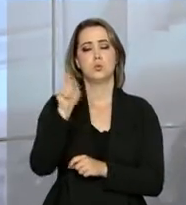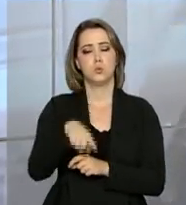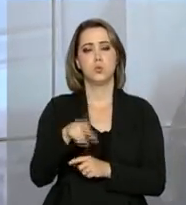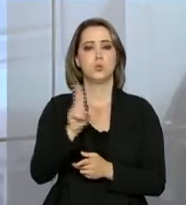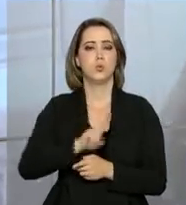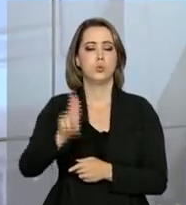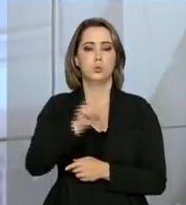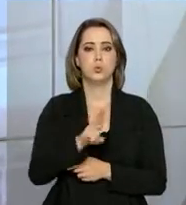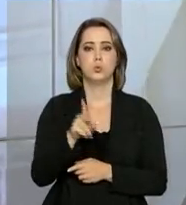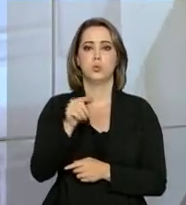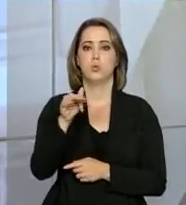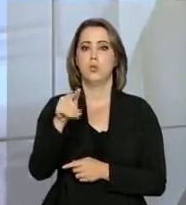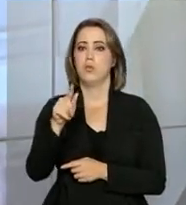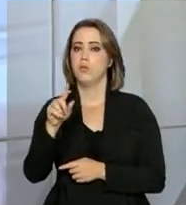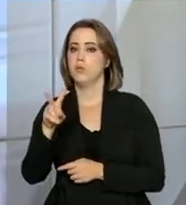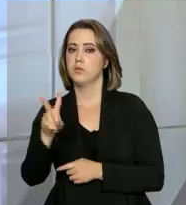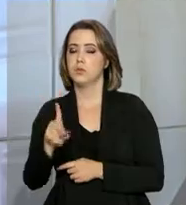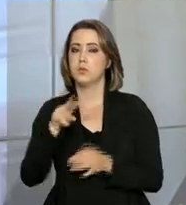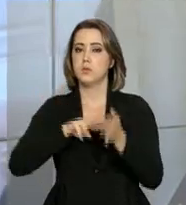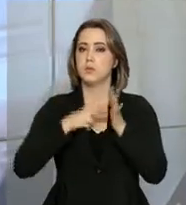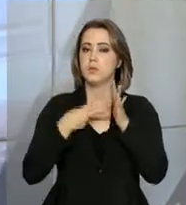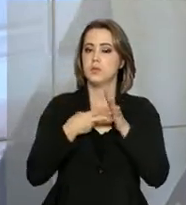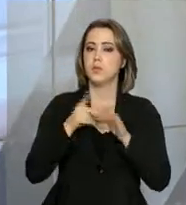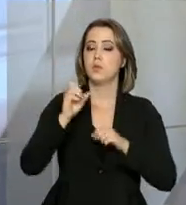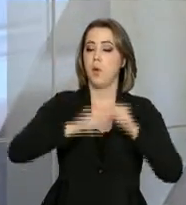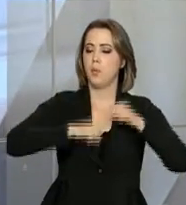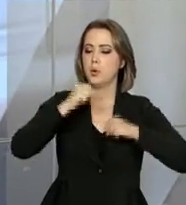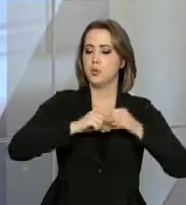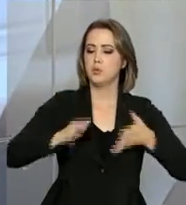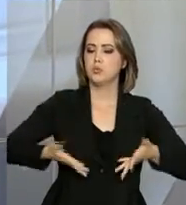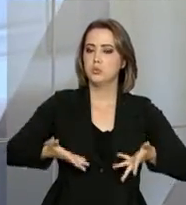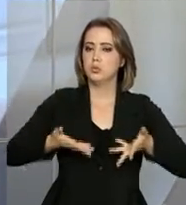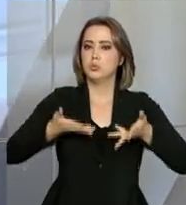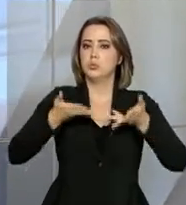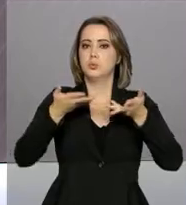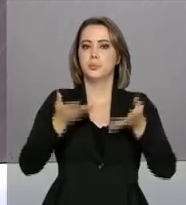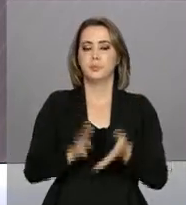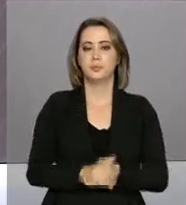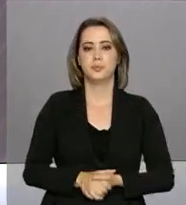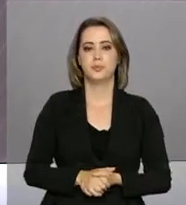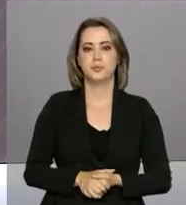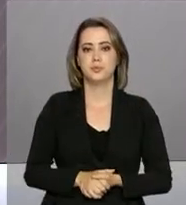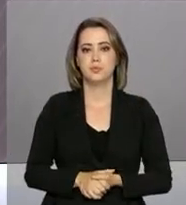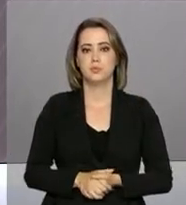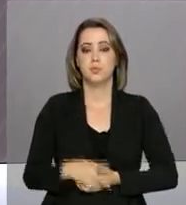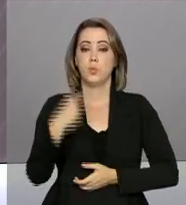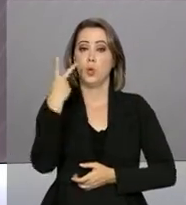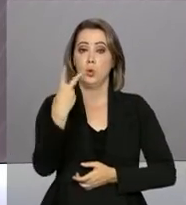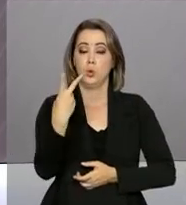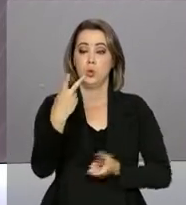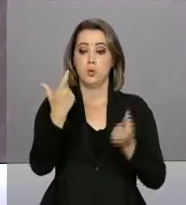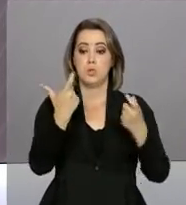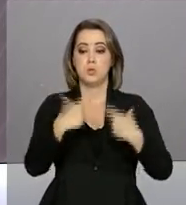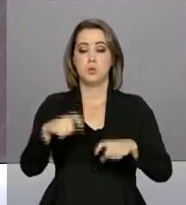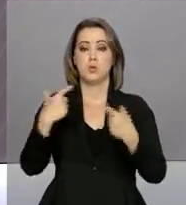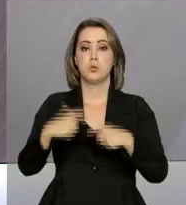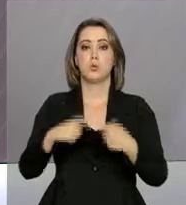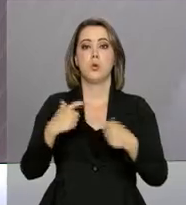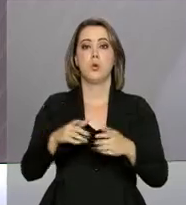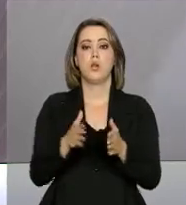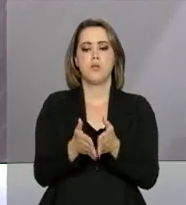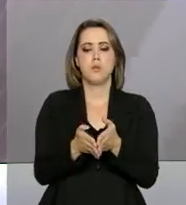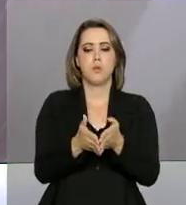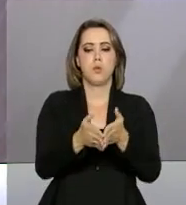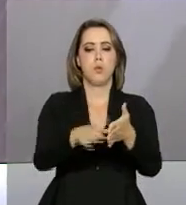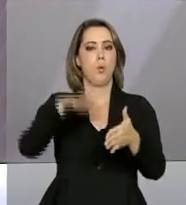de acordo com a fgv significa um ritmo maior de produção duas áreas no porto de santarém no